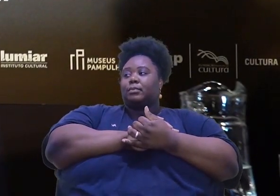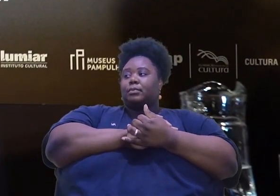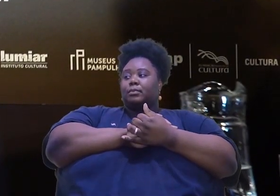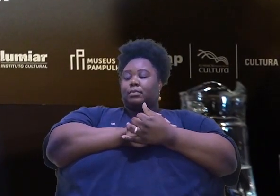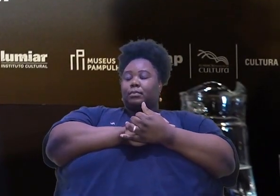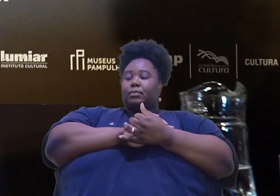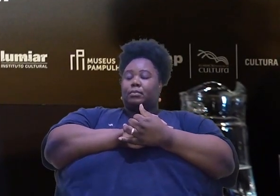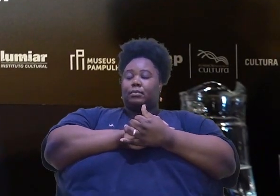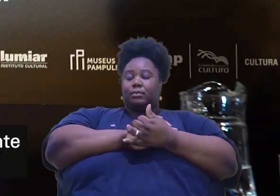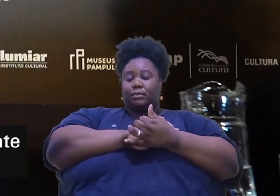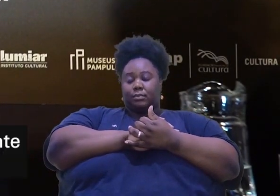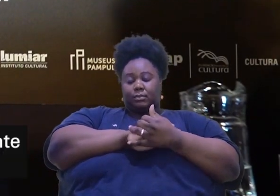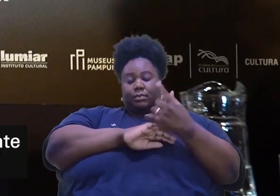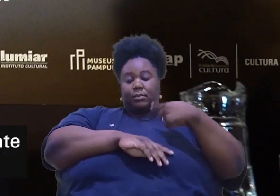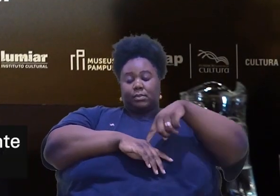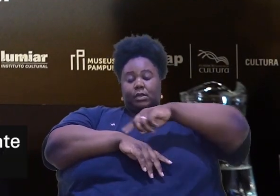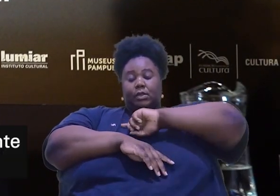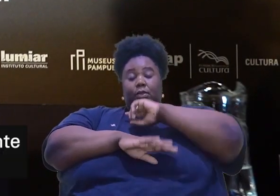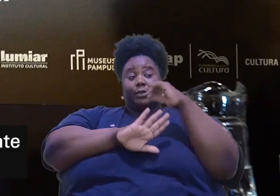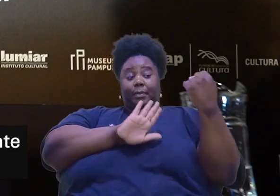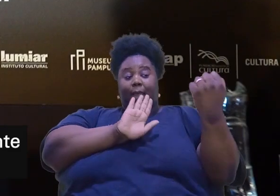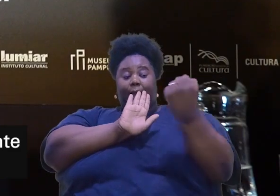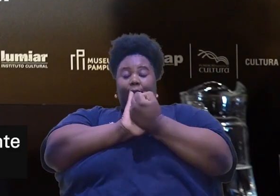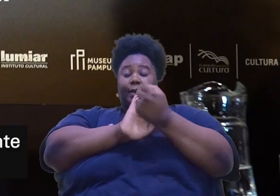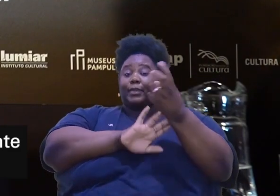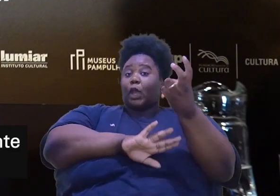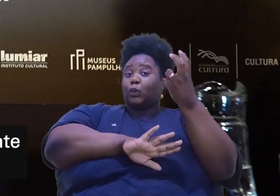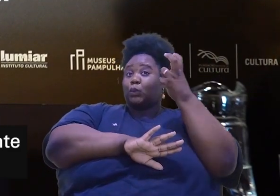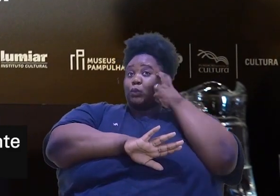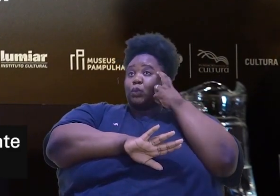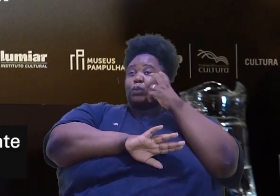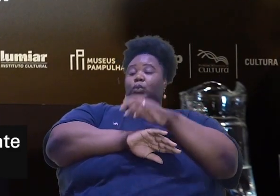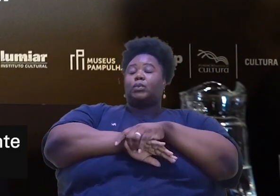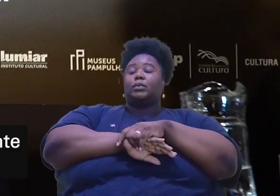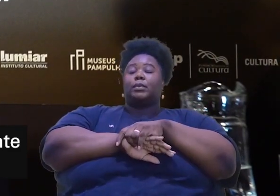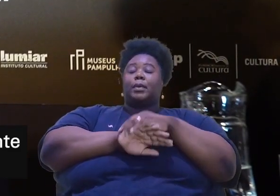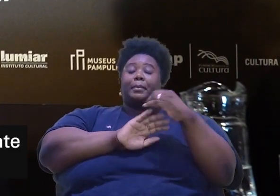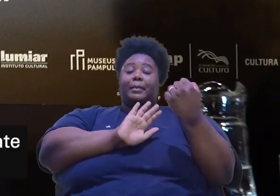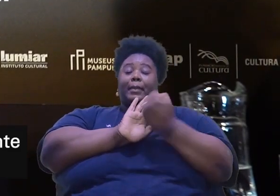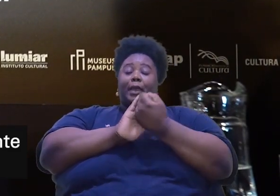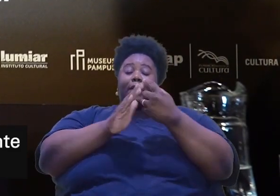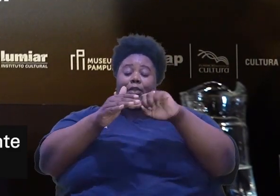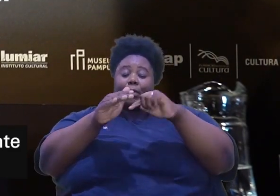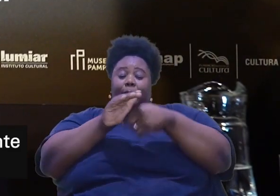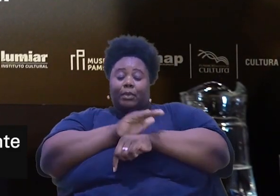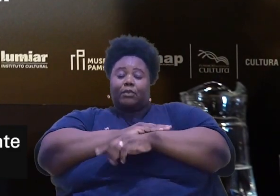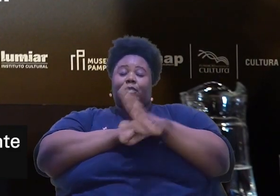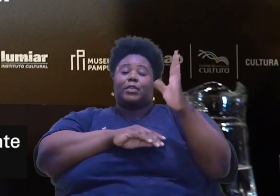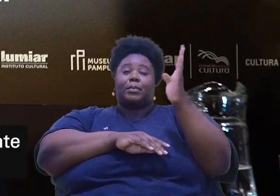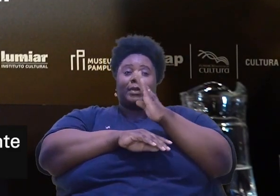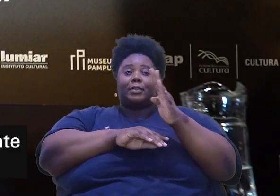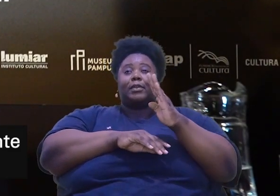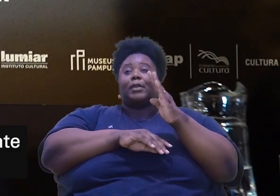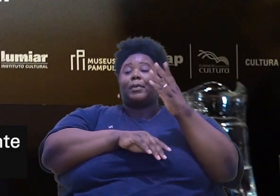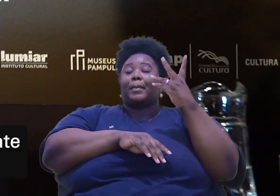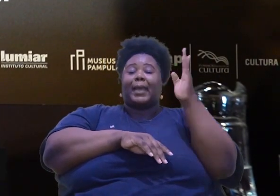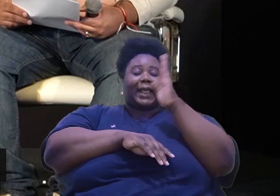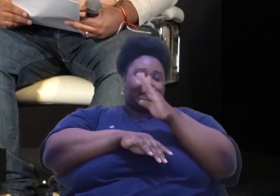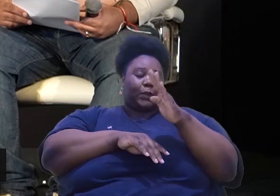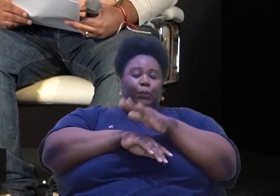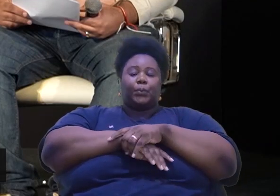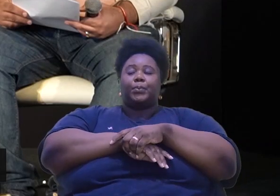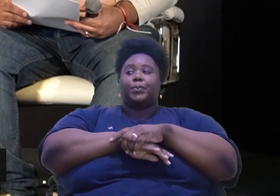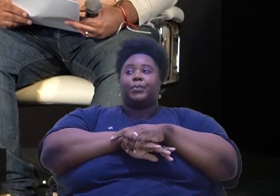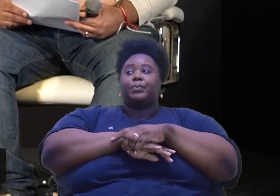nós marcamos, né, as culturas negras marcam profundamente a nacionalidade brasileira,